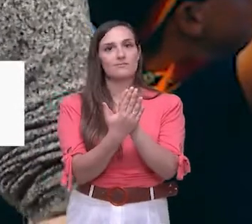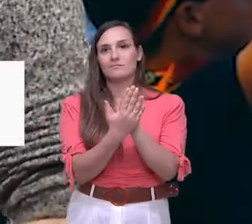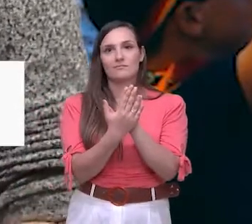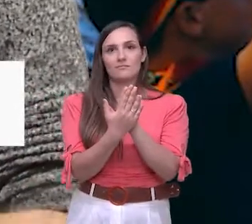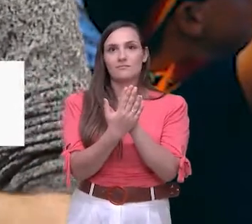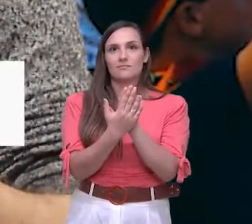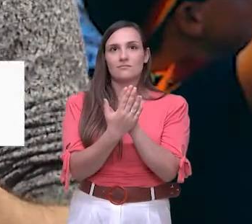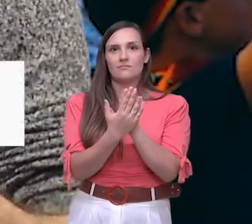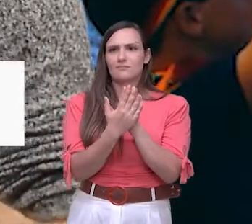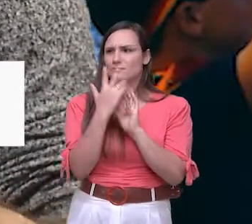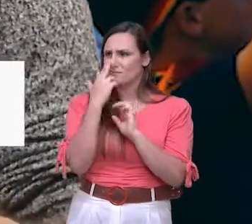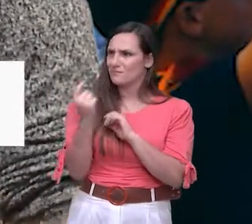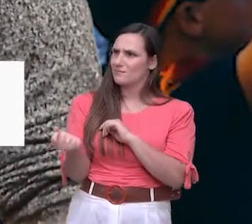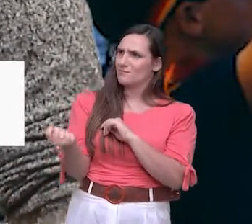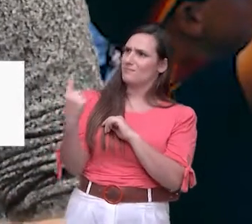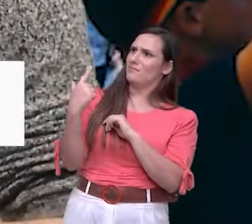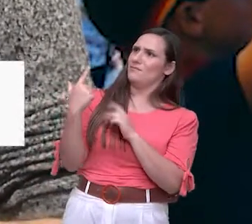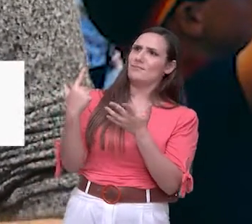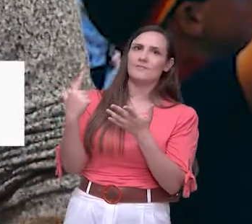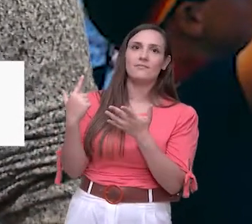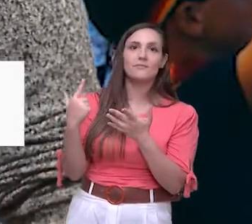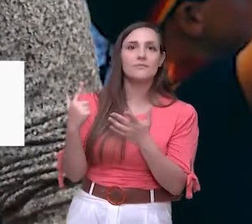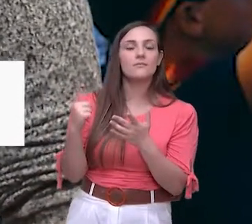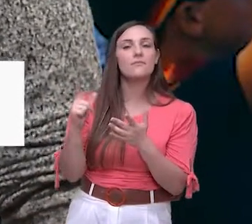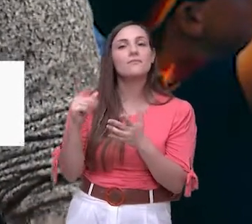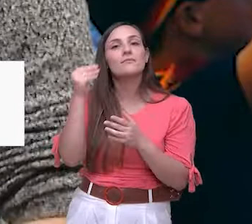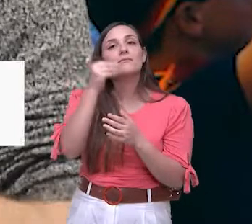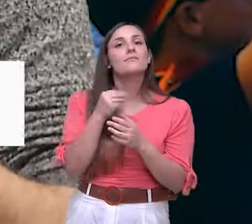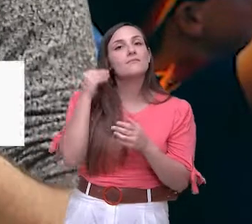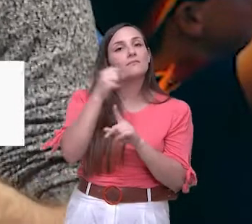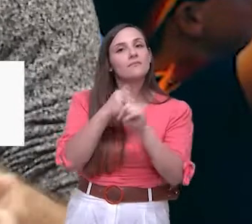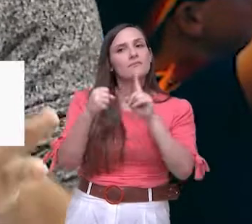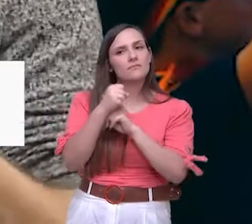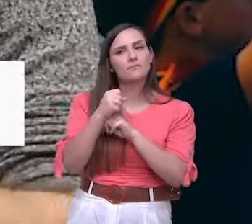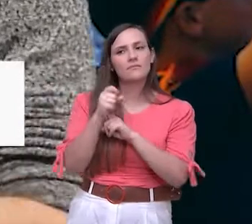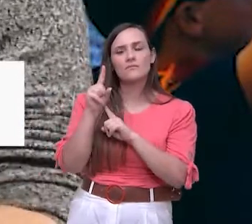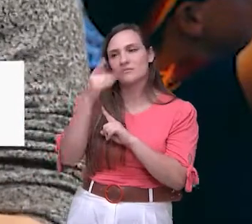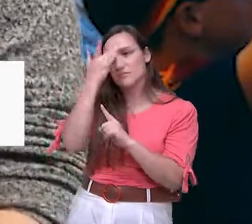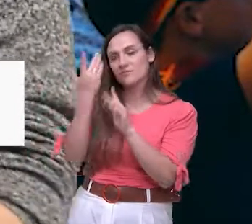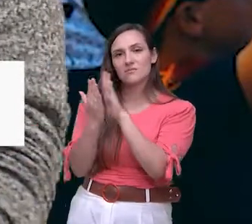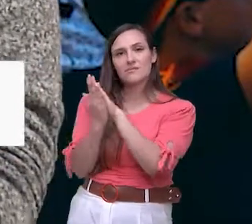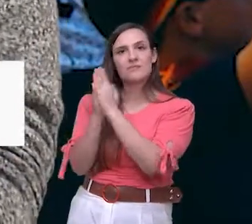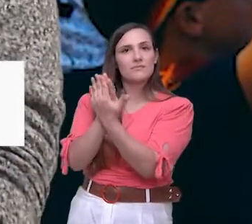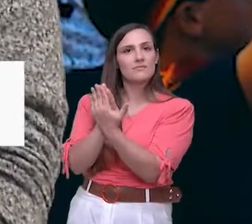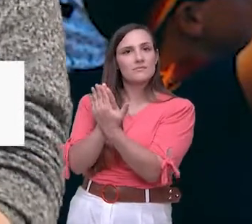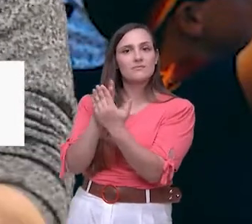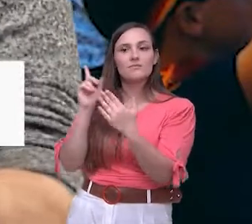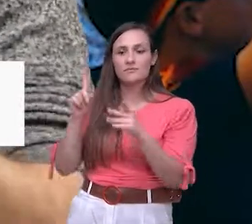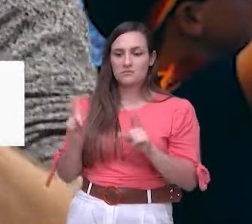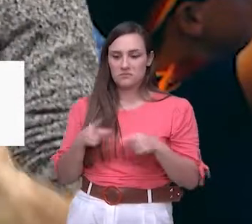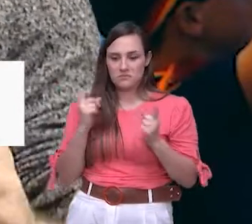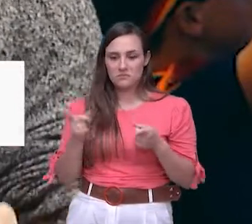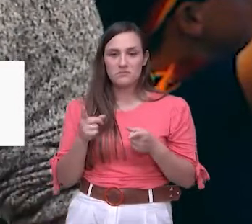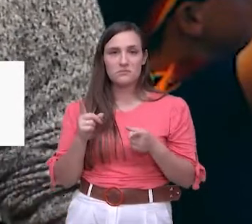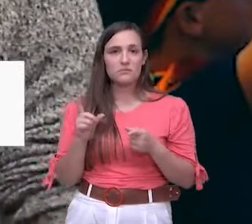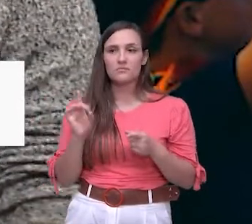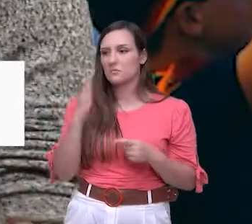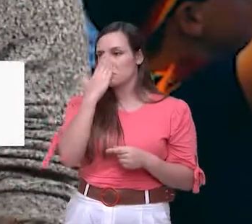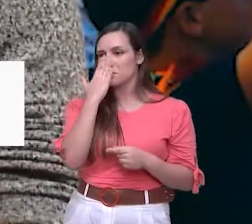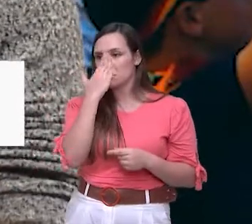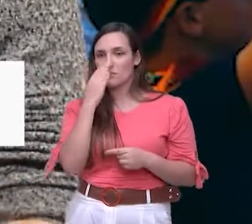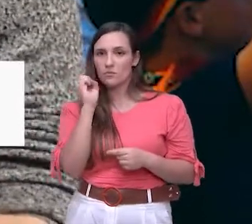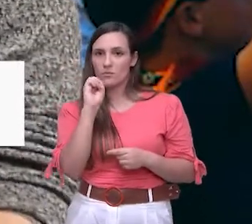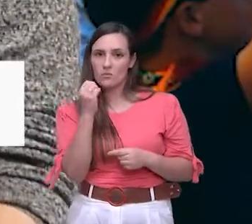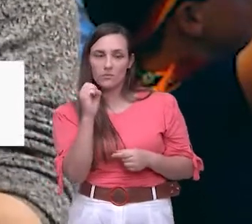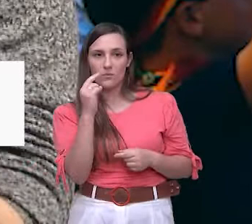andando livremente trabalhando porque ela já tem essa expectativa social de que pessoas trans devem ficar na noite homens